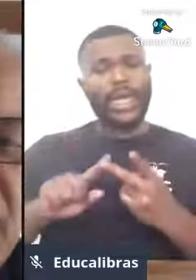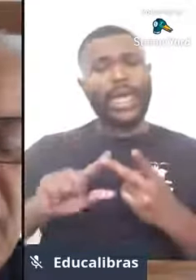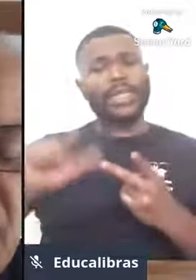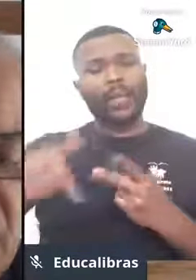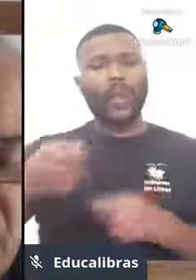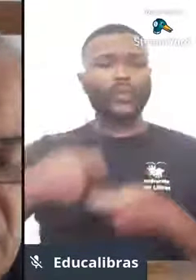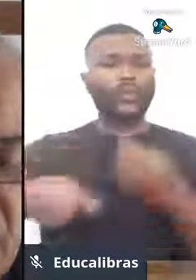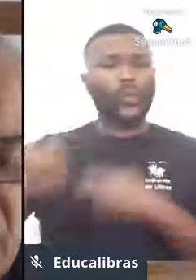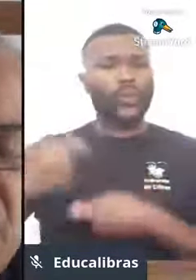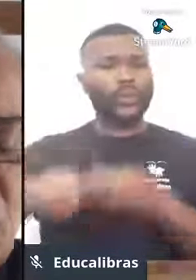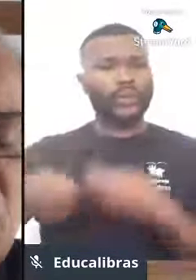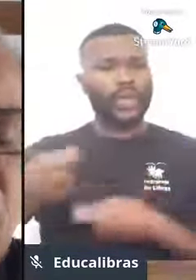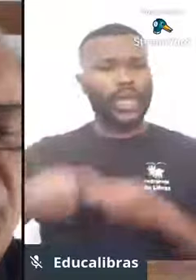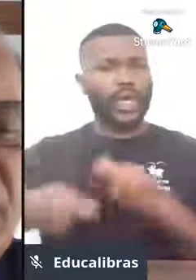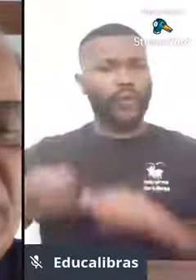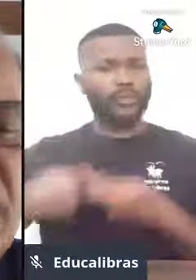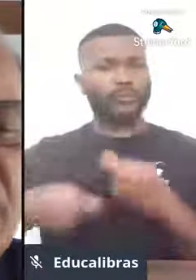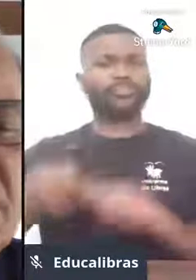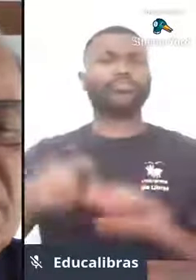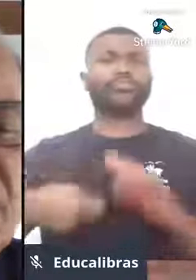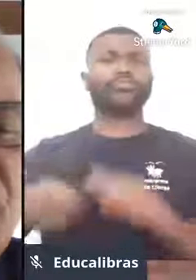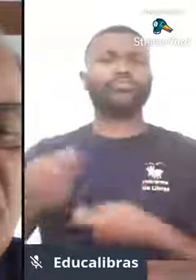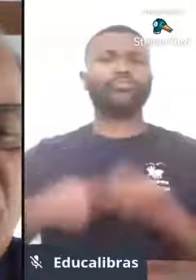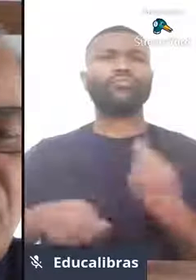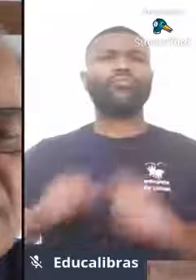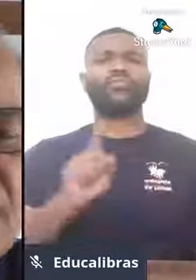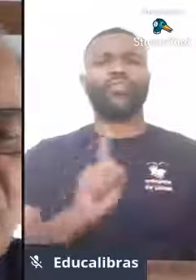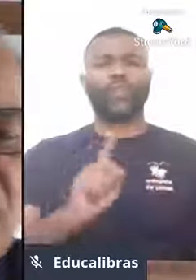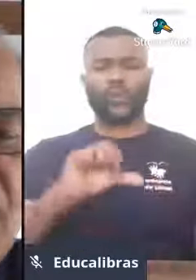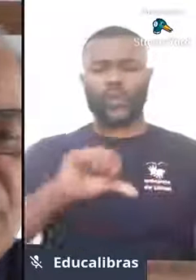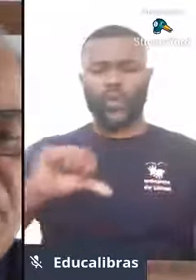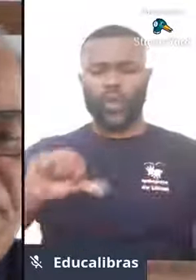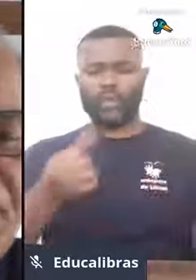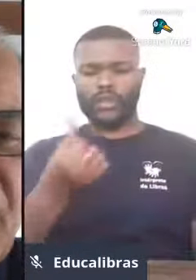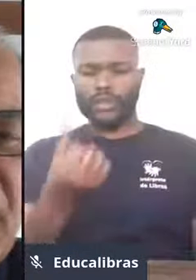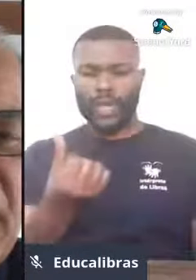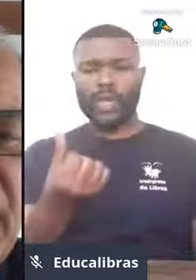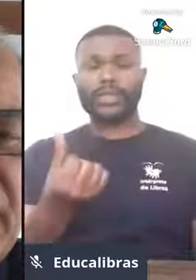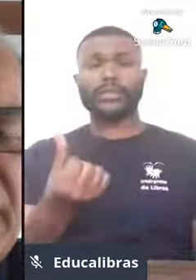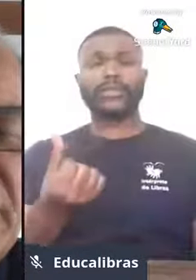até que em 96 eu fui assaltado,